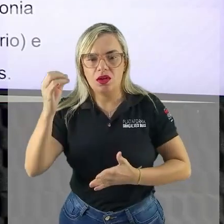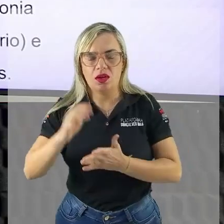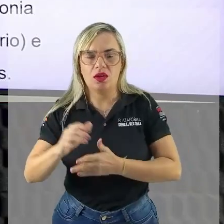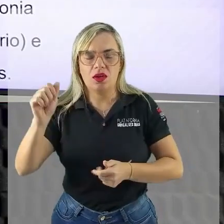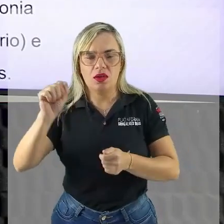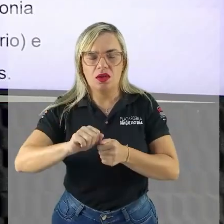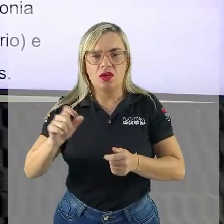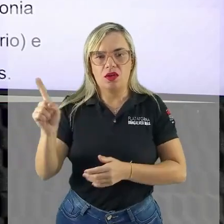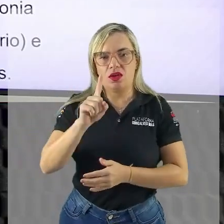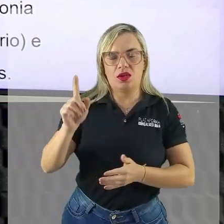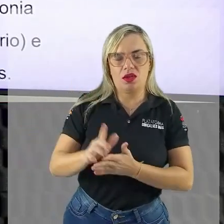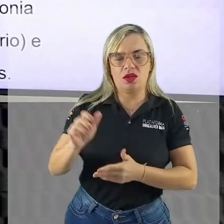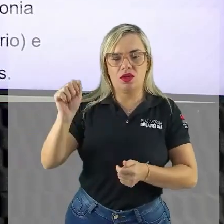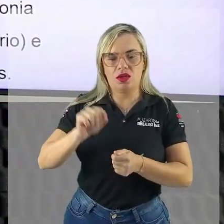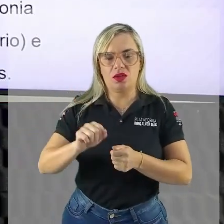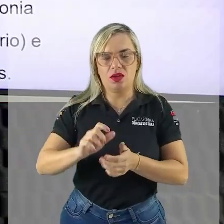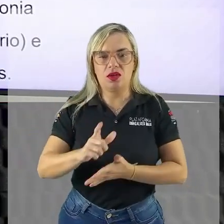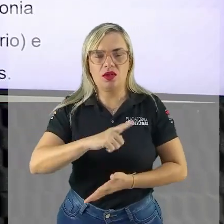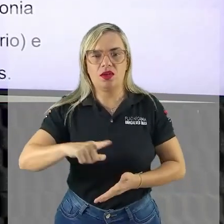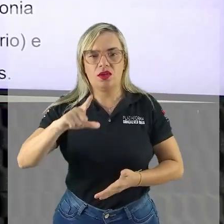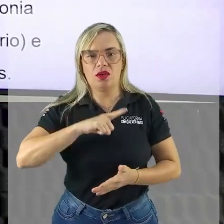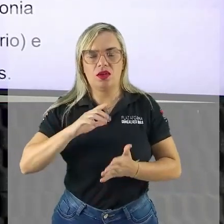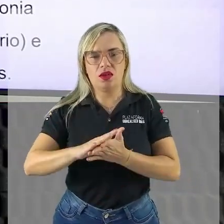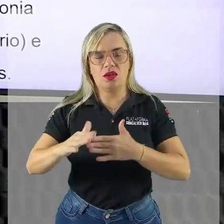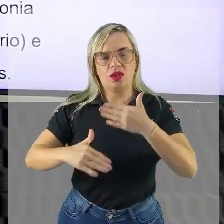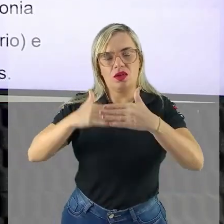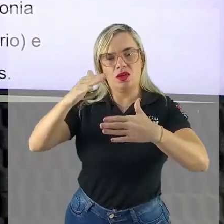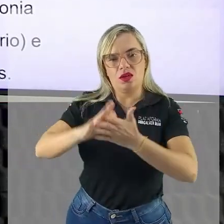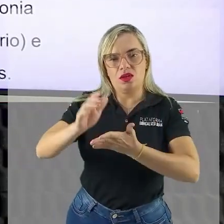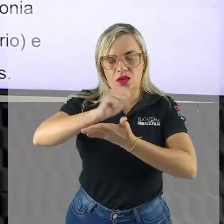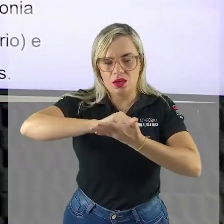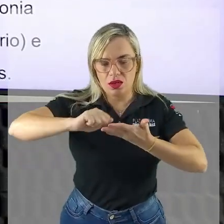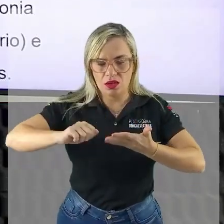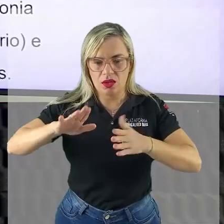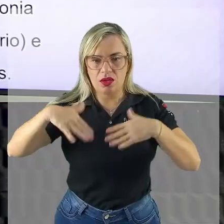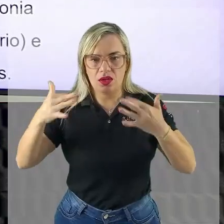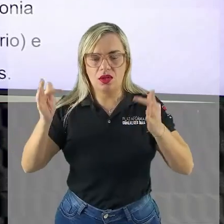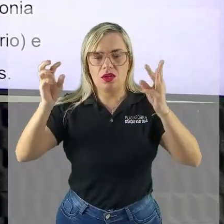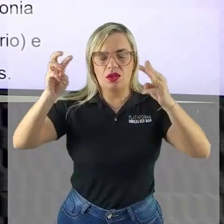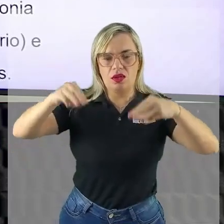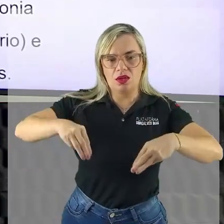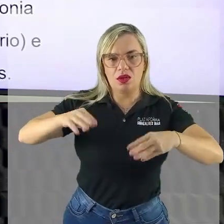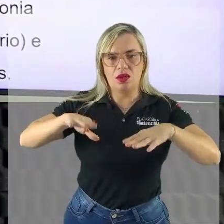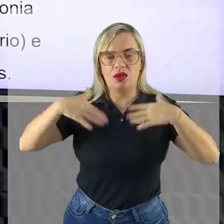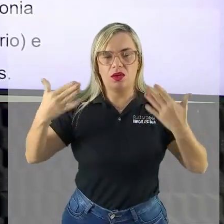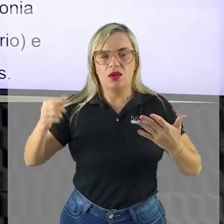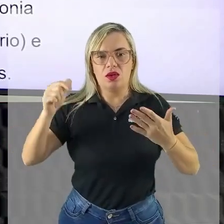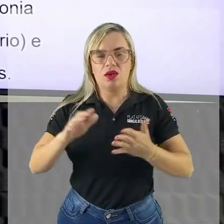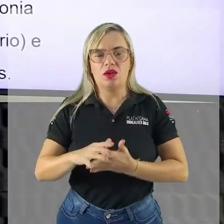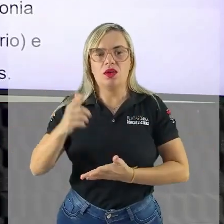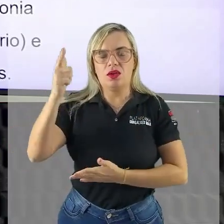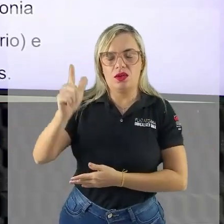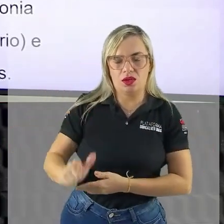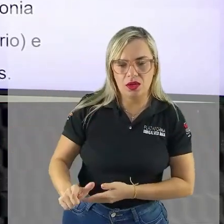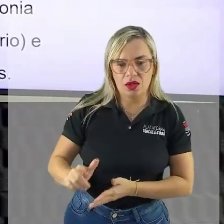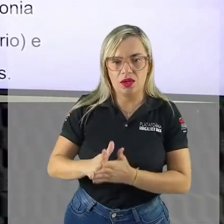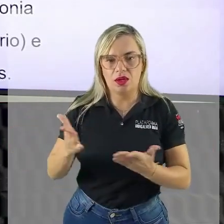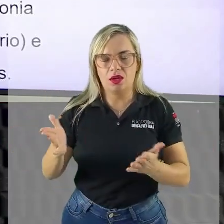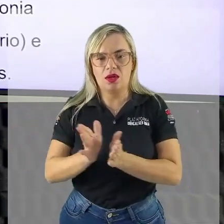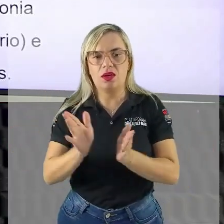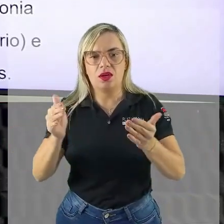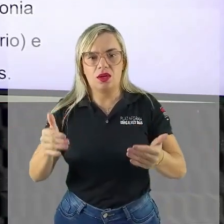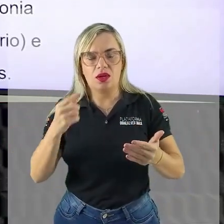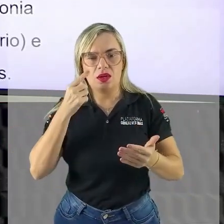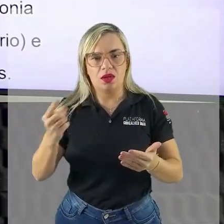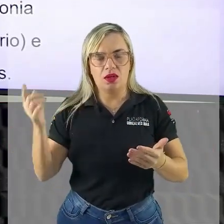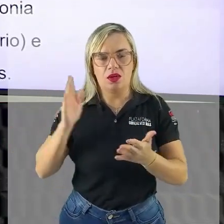fazer e do que não fazer para você ter um estilo avançado de escrita, tá? Para finalizar, eu novamente vou enfatizar que